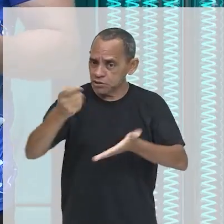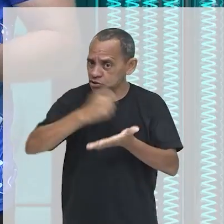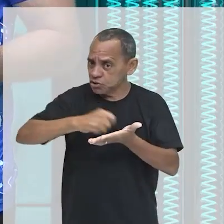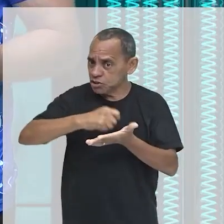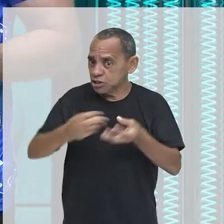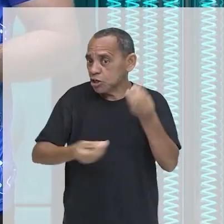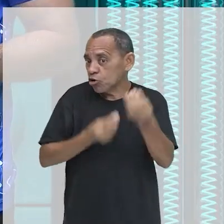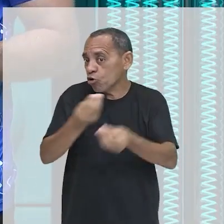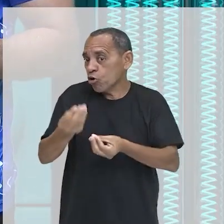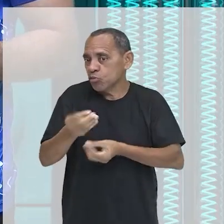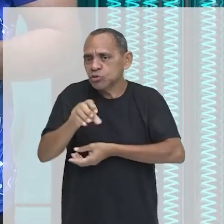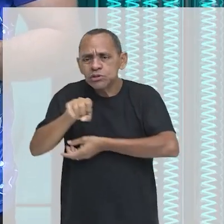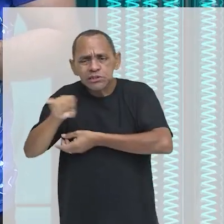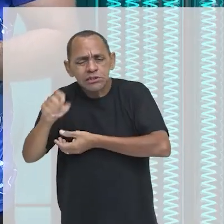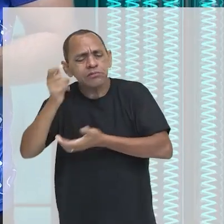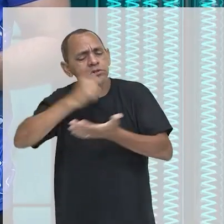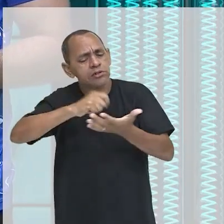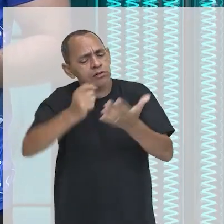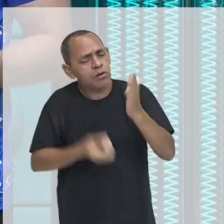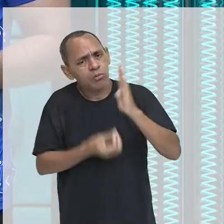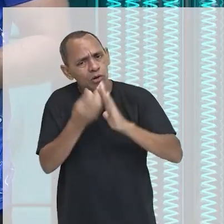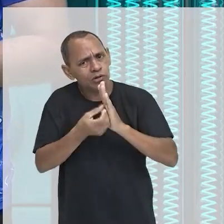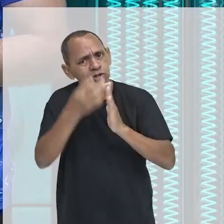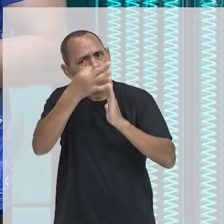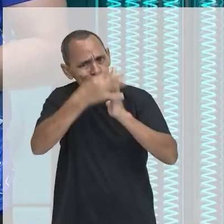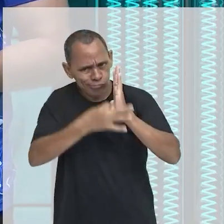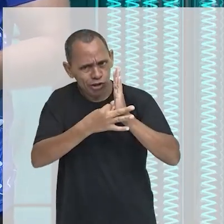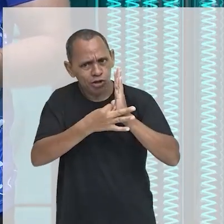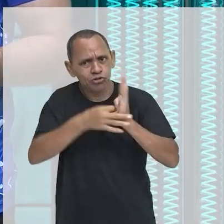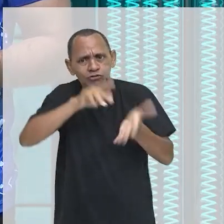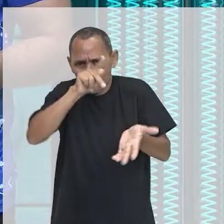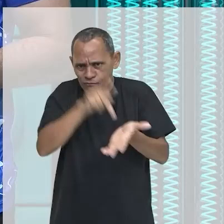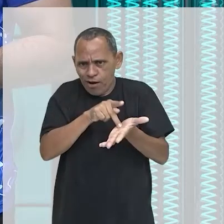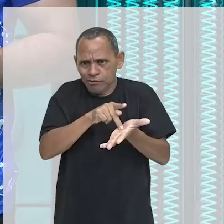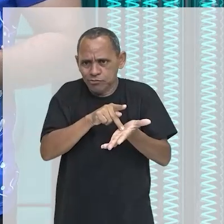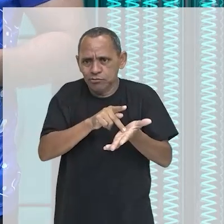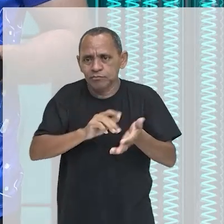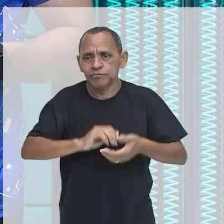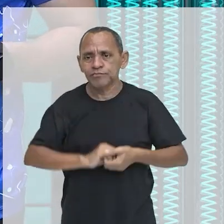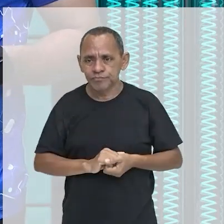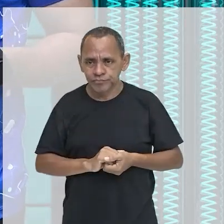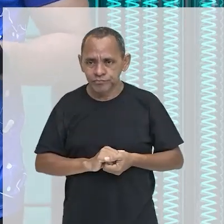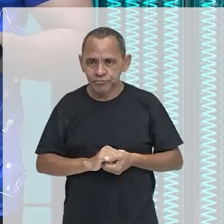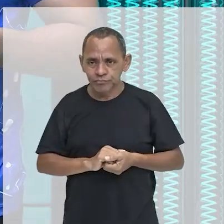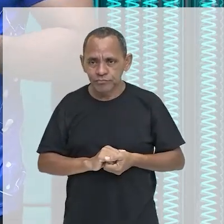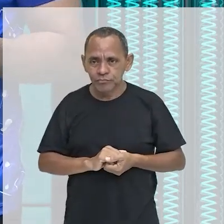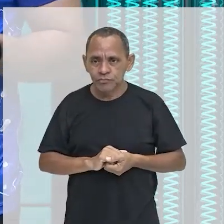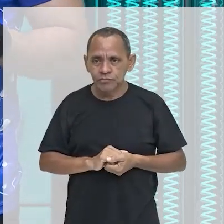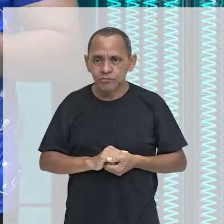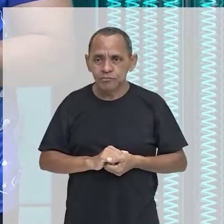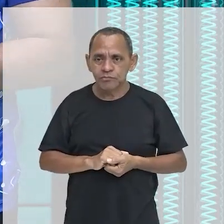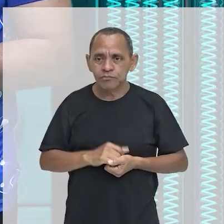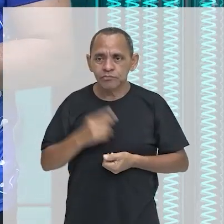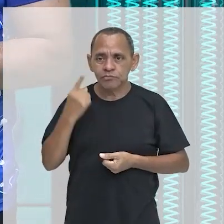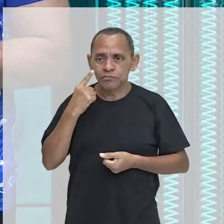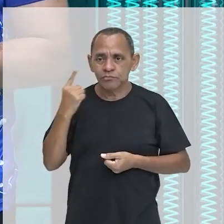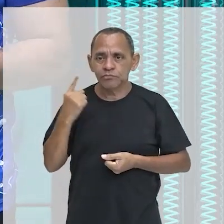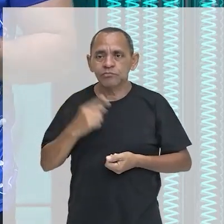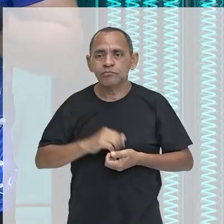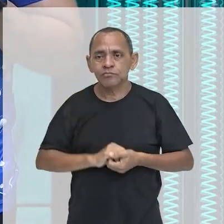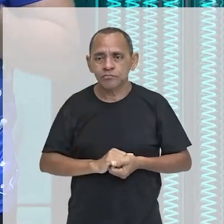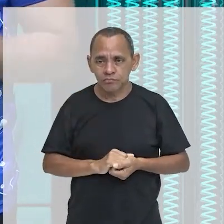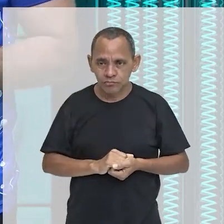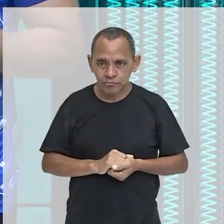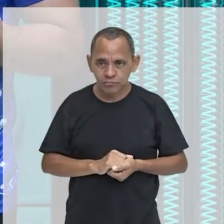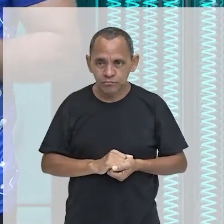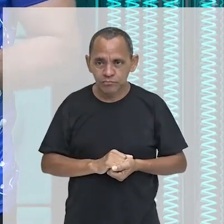escrita. Quando você vai escrever, você vai produzir um texto, agora propriamente dito aí, né, a escrita mesmo, nós vamos ver o seguinte: identify your point of